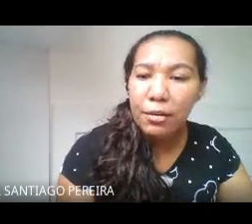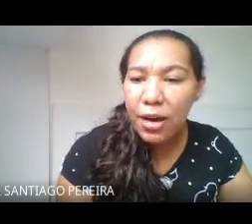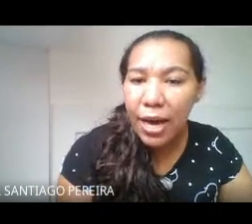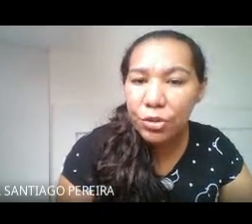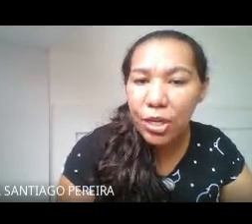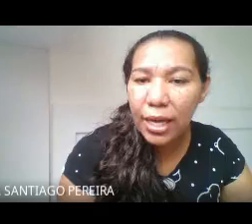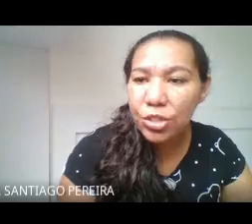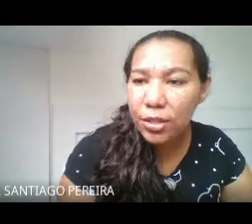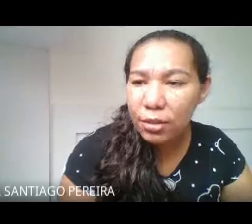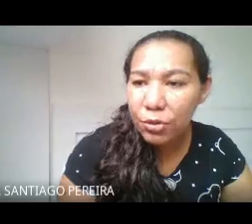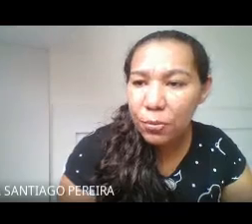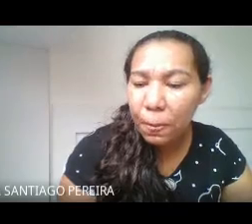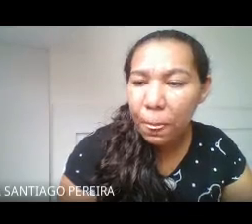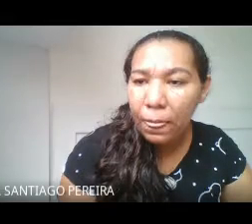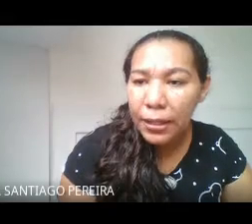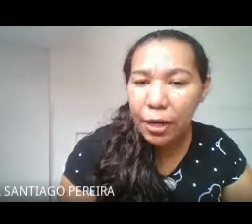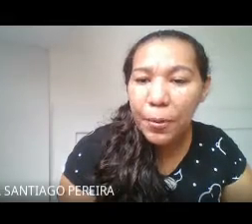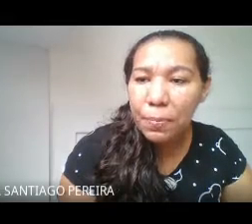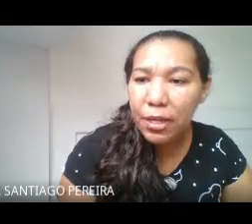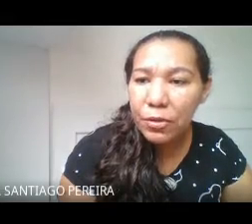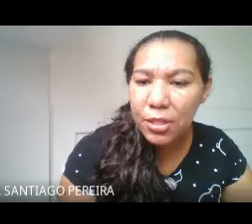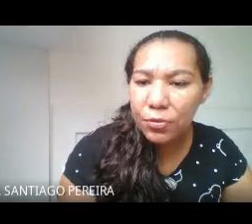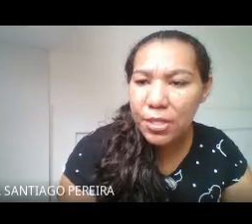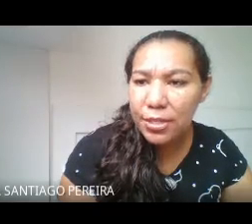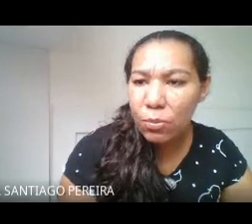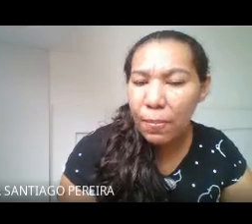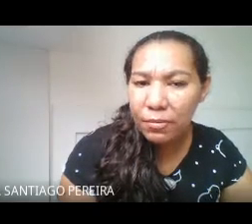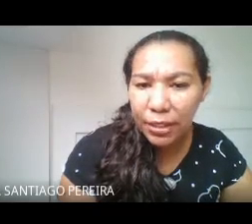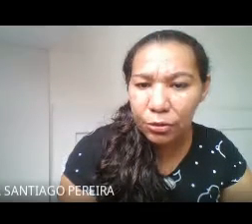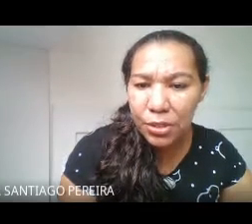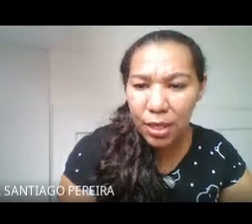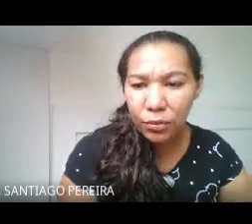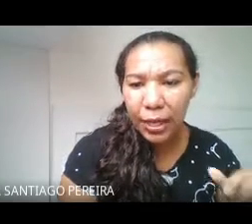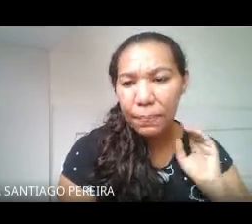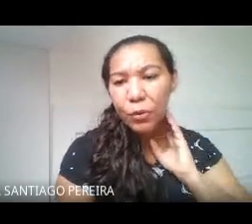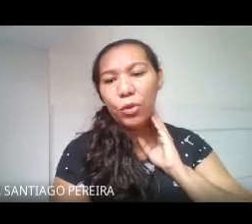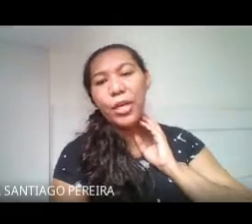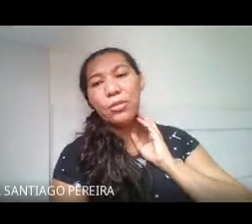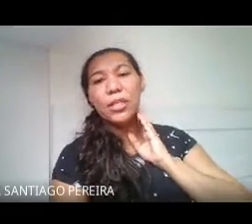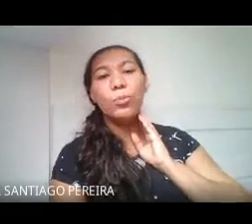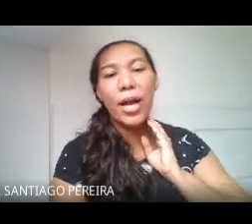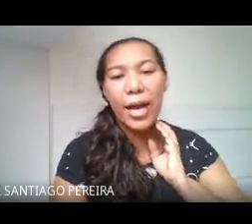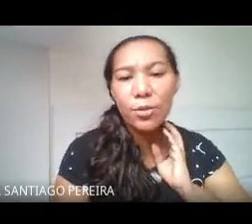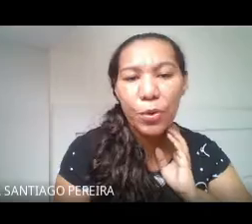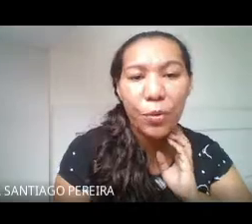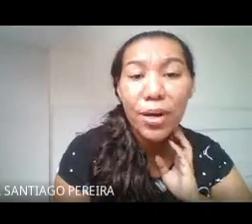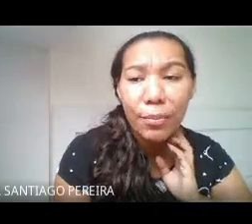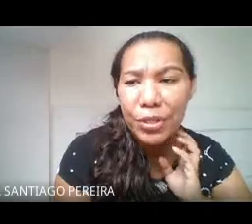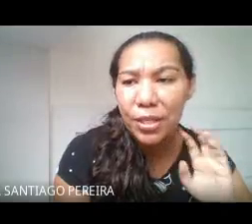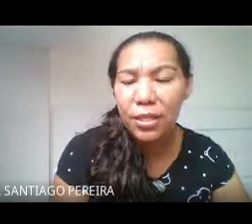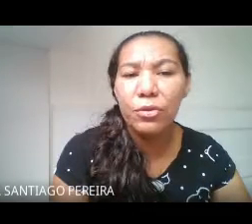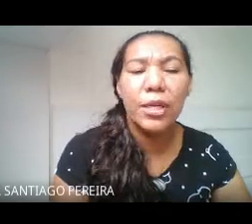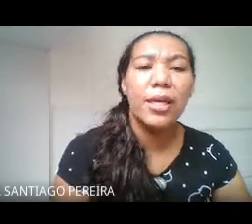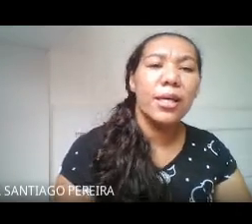temos vários adjetivos. E aí eu pedi para que vocês fizessem uma breve tradução, né? Eu coloquei isso aqui não por acaso, porque eu